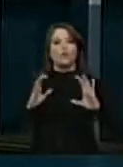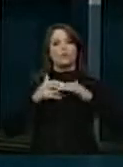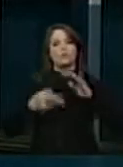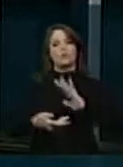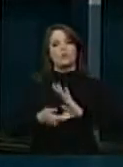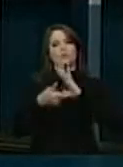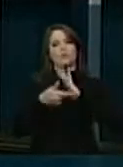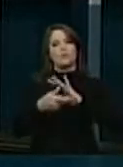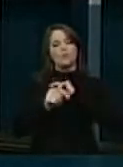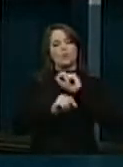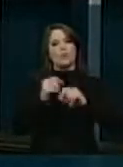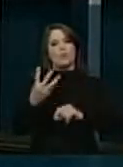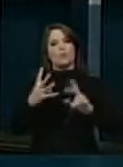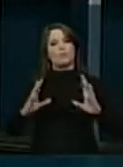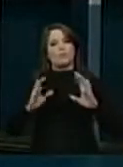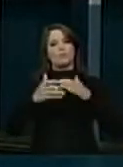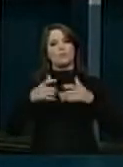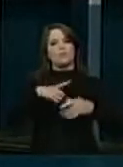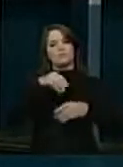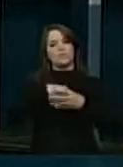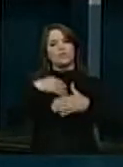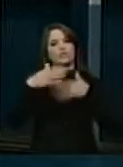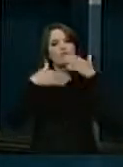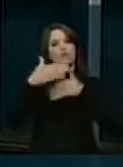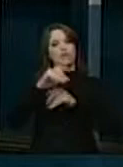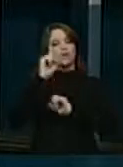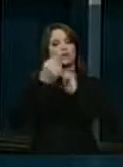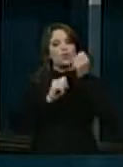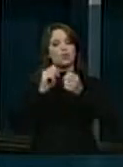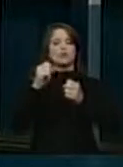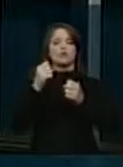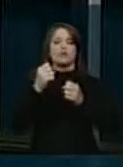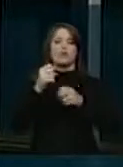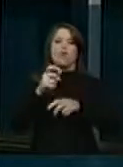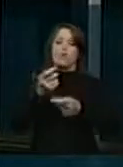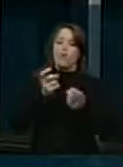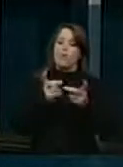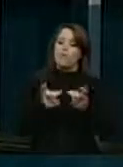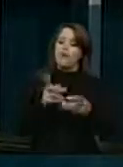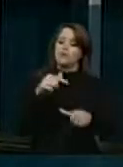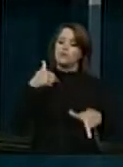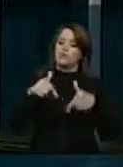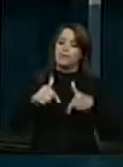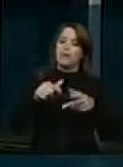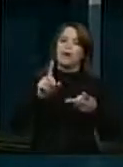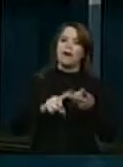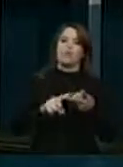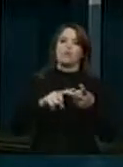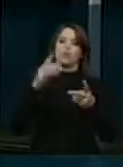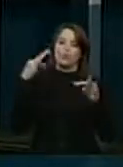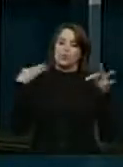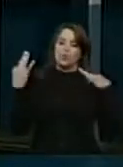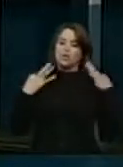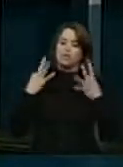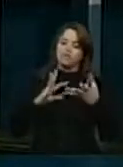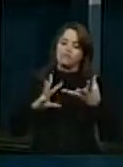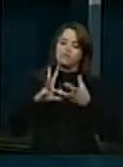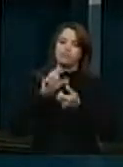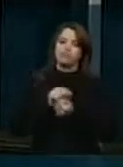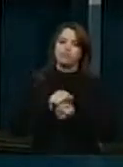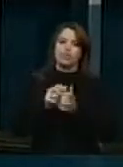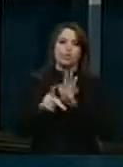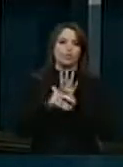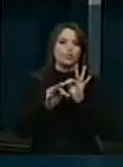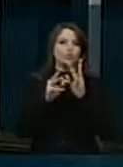Câmara, as 4 comissões da Câmara, de Comissão de Desenvolvimento, Indústria e Comércio, Comissão do Trabalho, Comissão do Turismo e